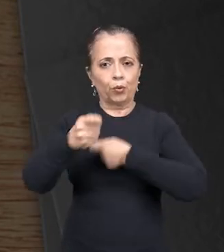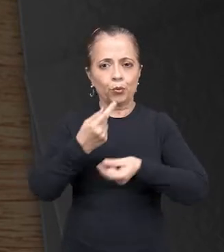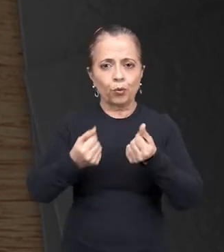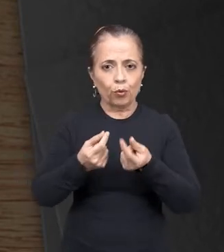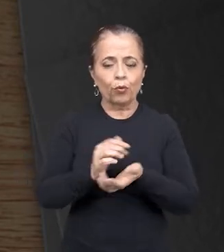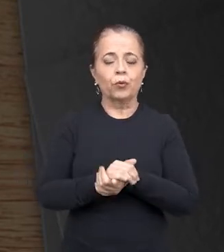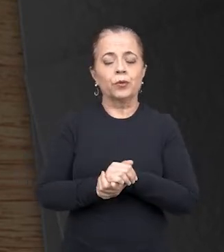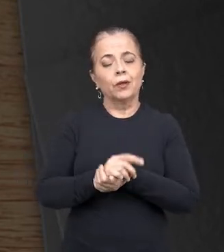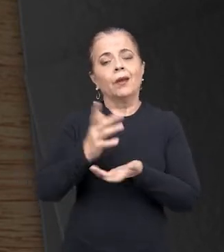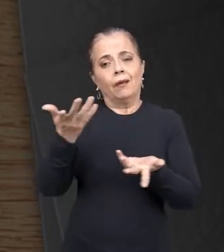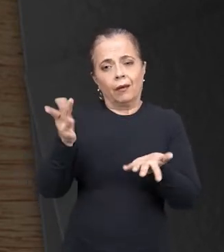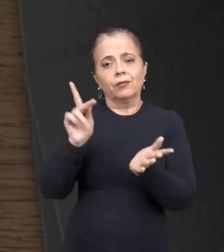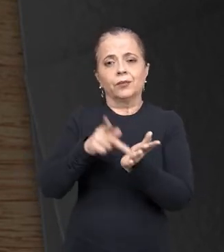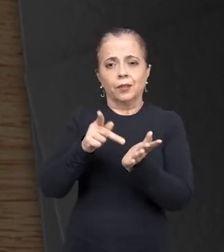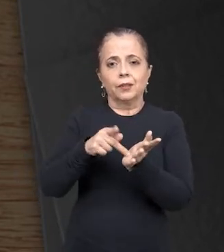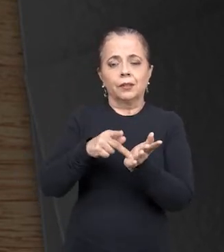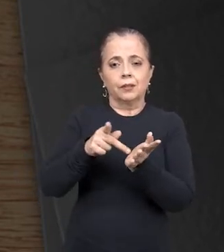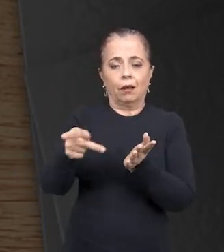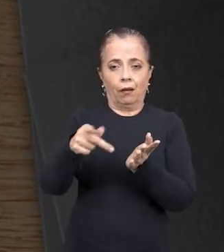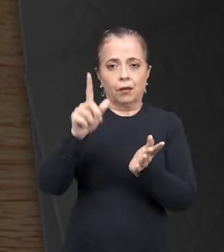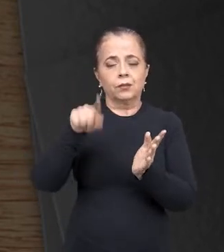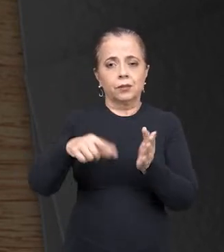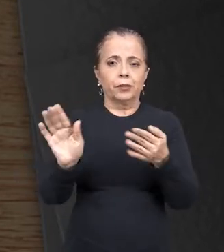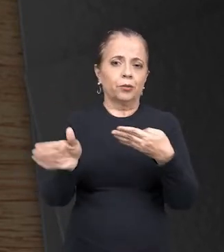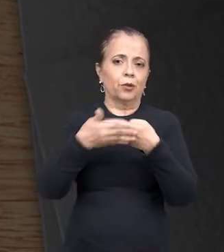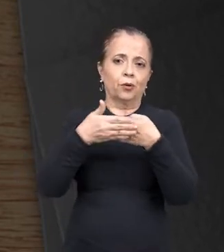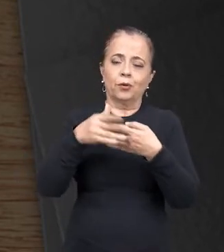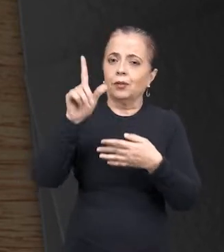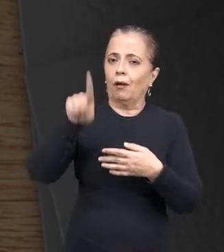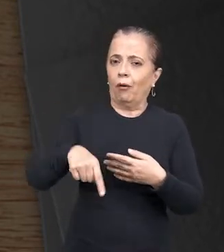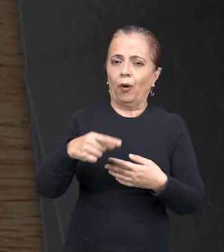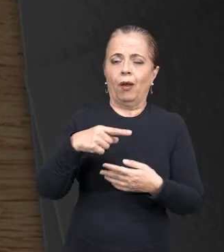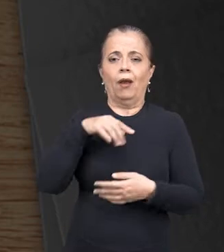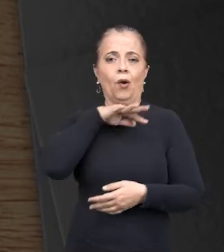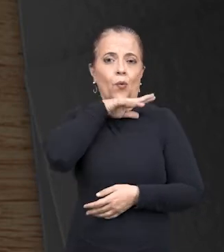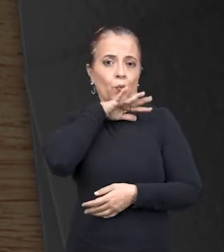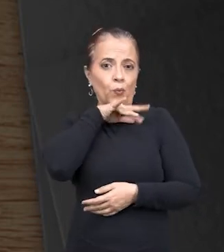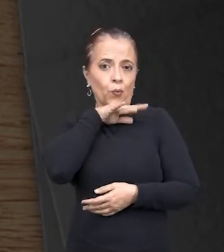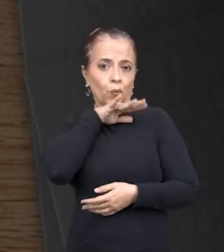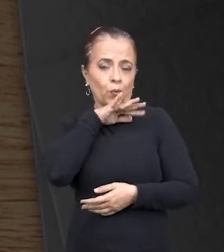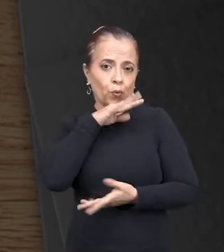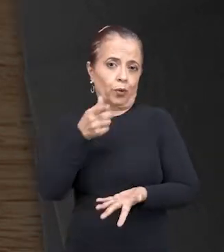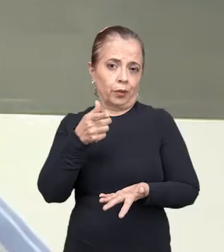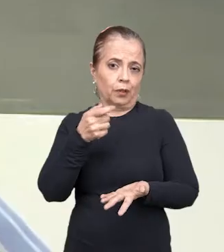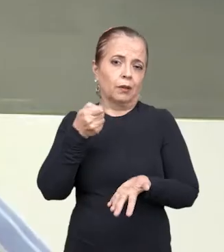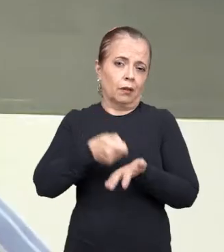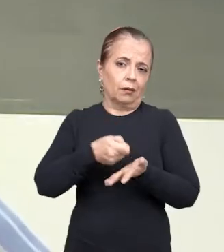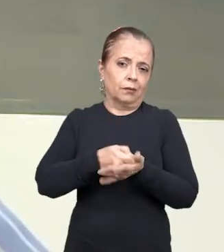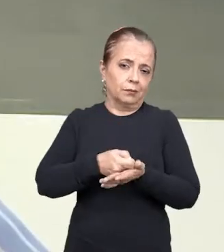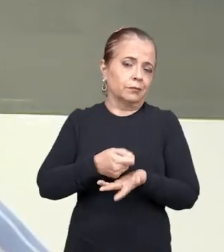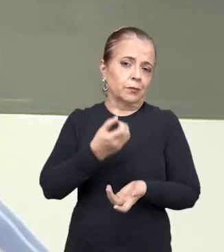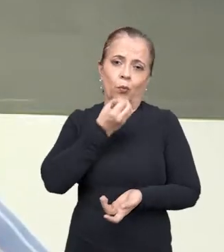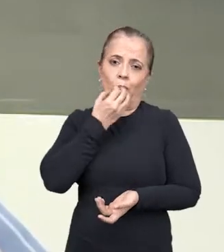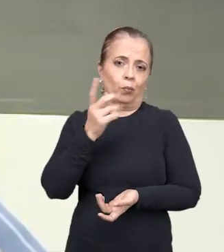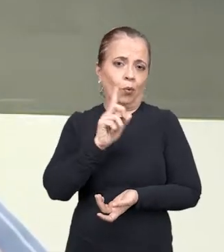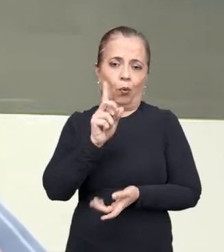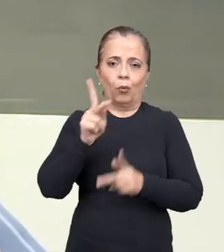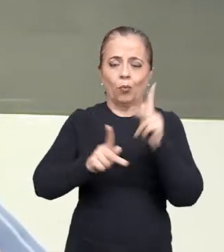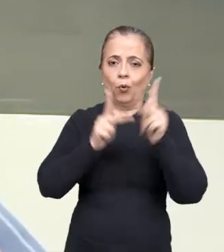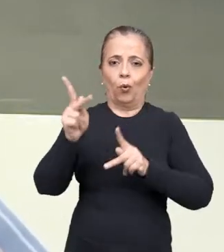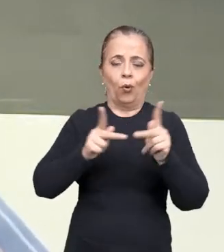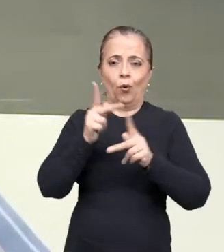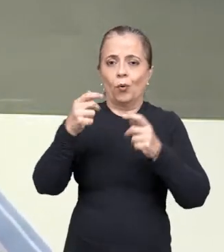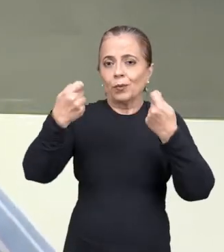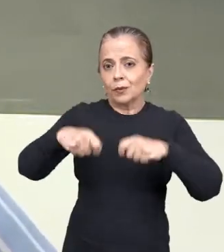evidente que essa é uma medida bastante drástica, bastante desagradável